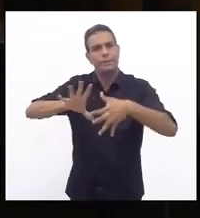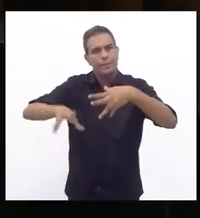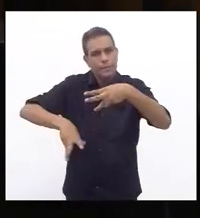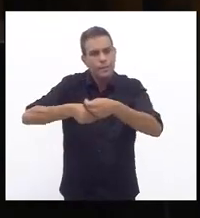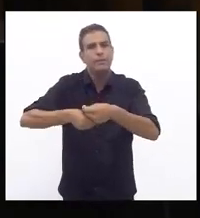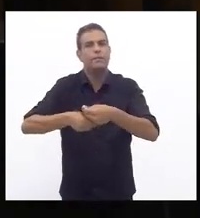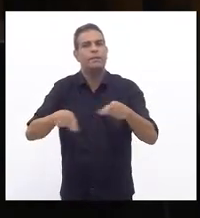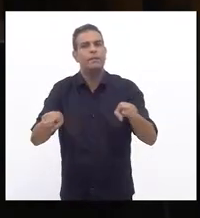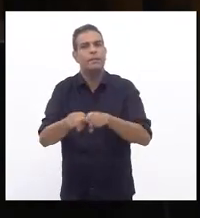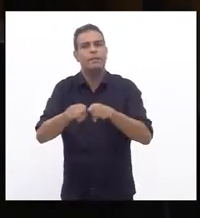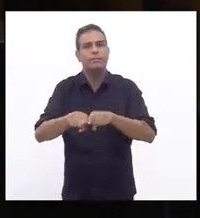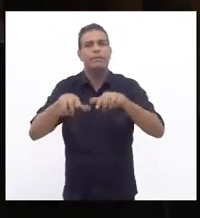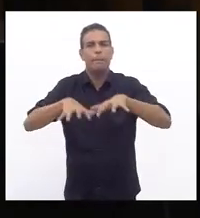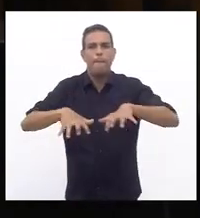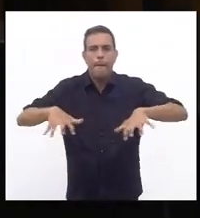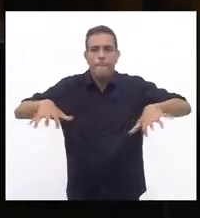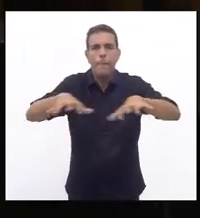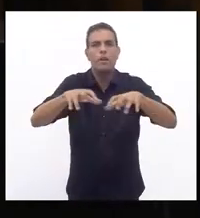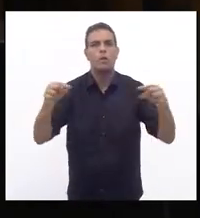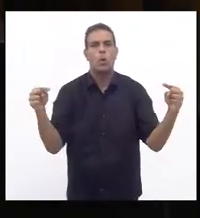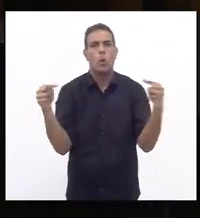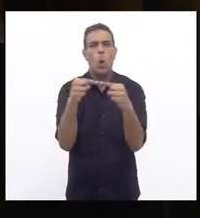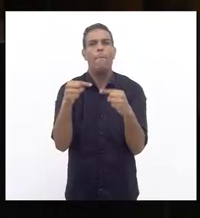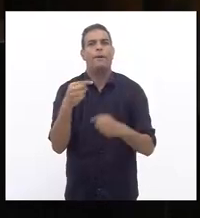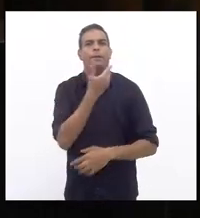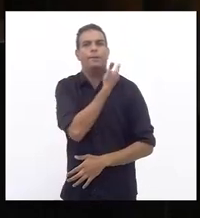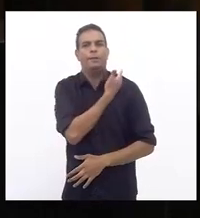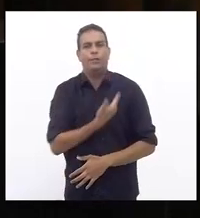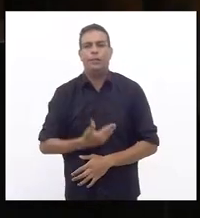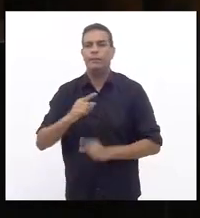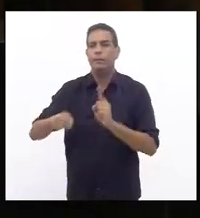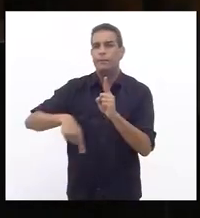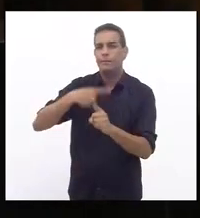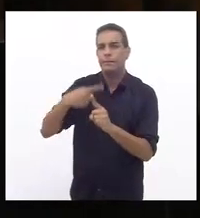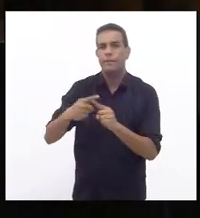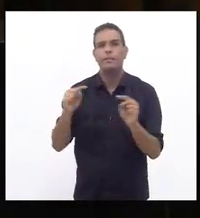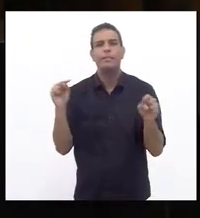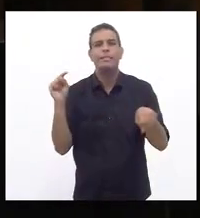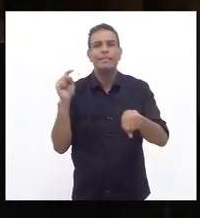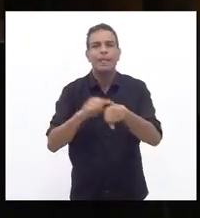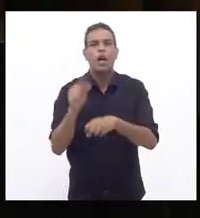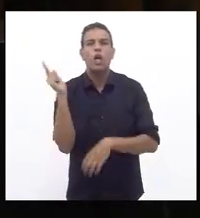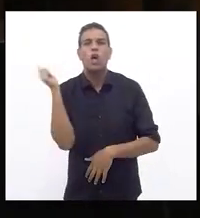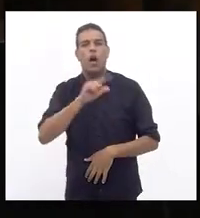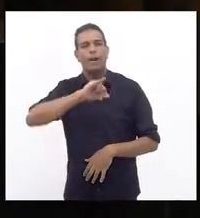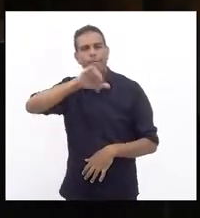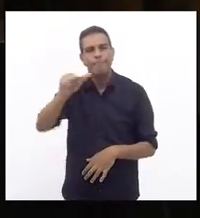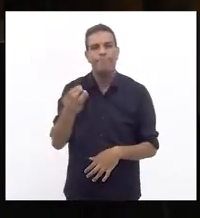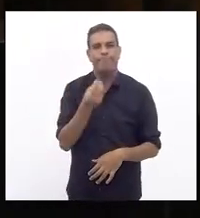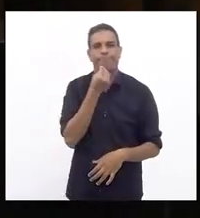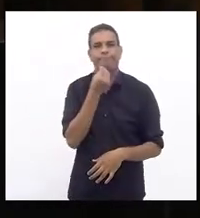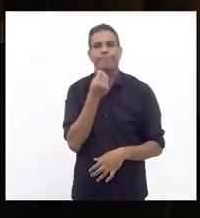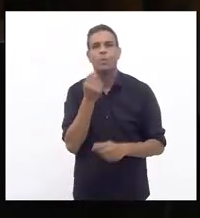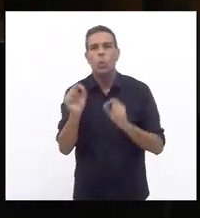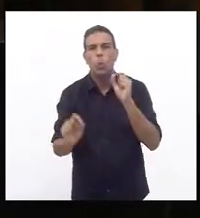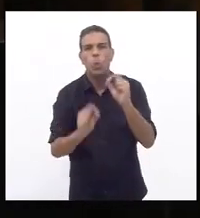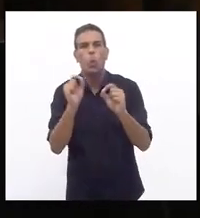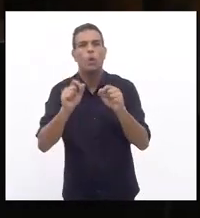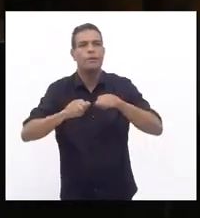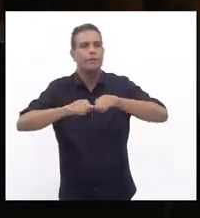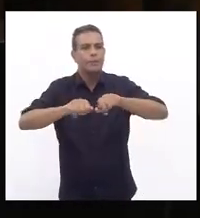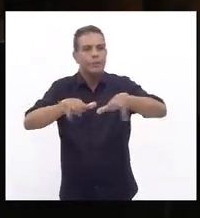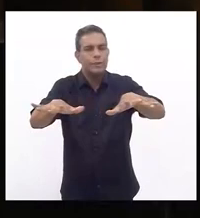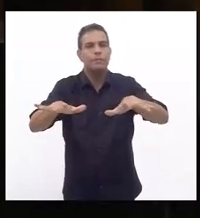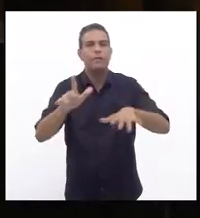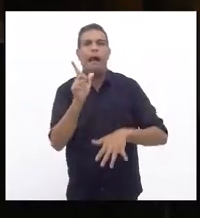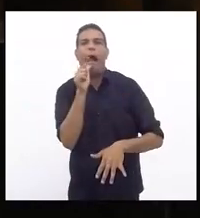mesmos em órgãos e entidades do governo do Estado do Rio de Janeiro, até que possam ser aproveitados na captação e